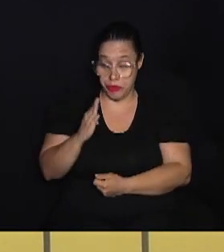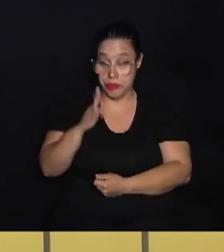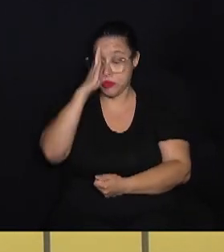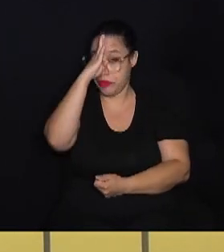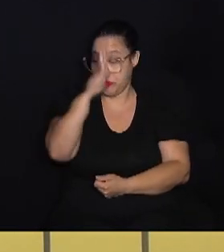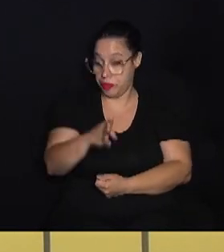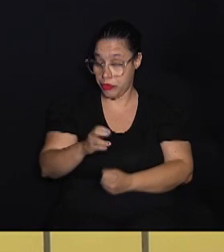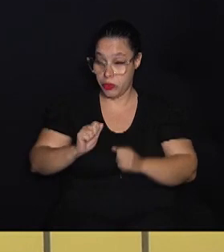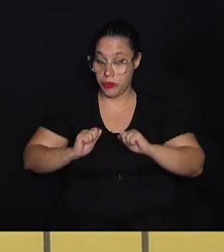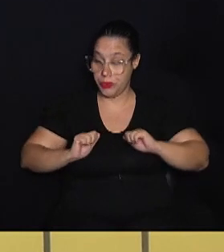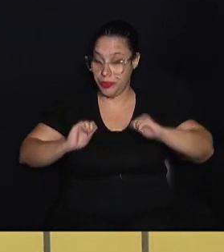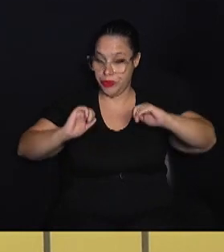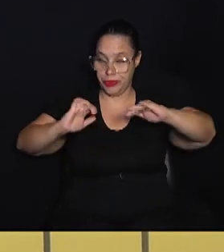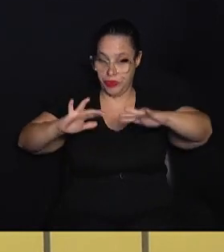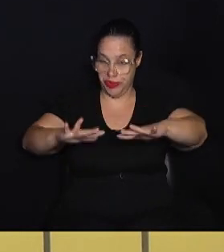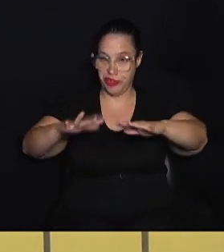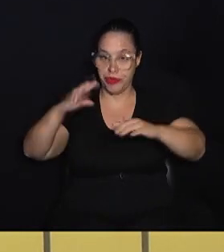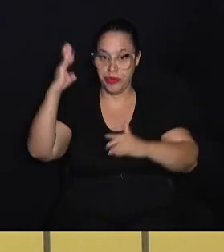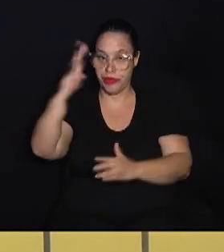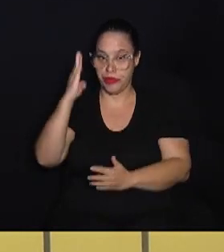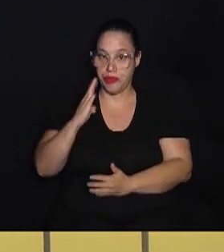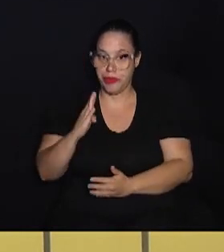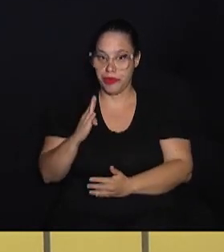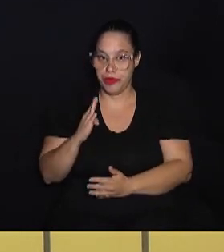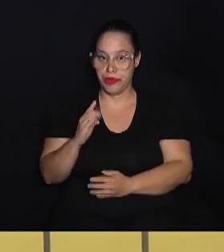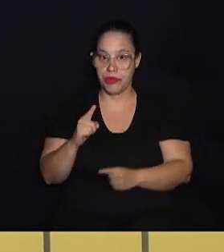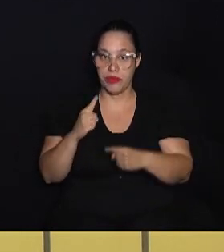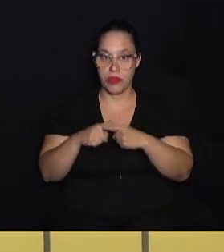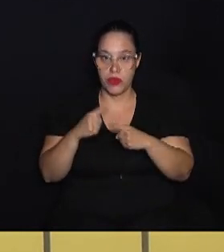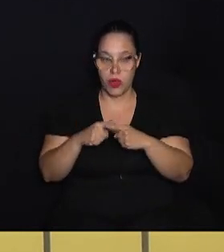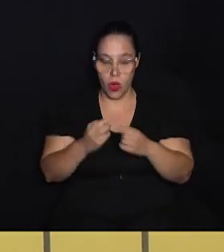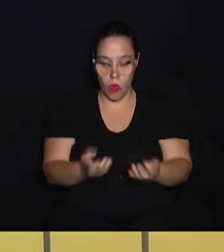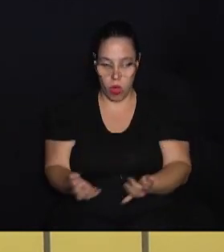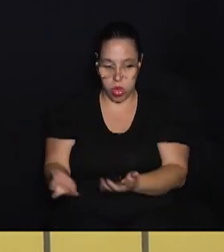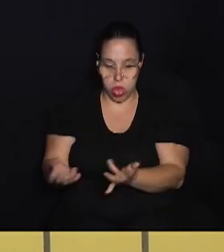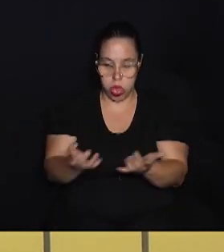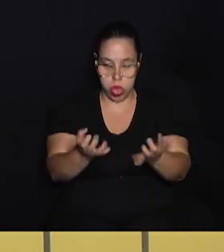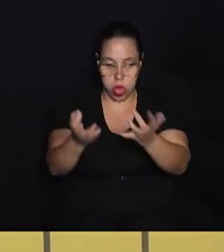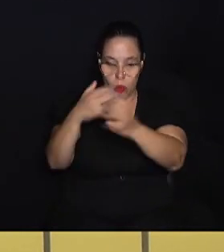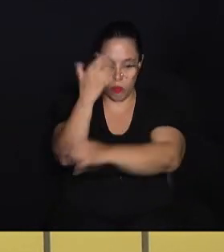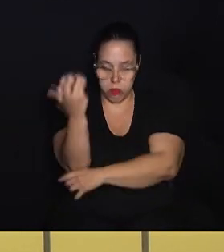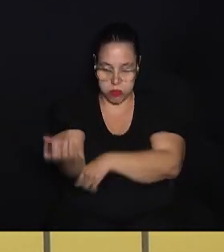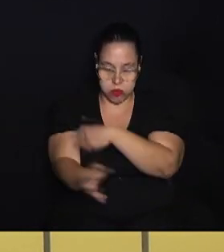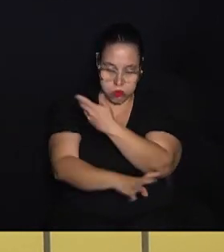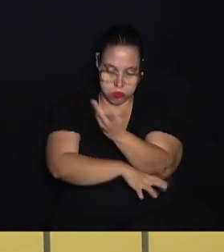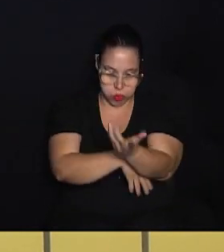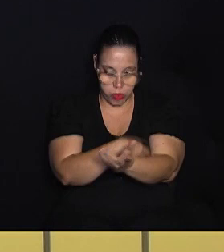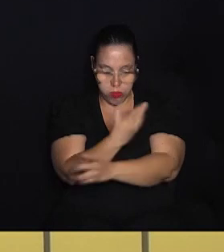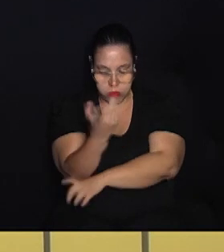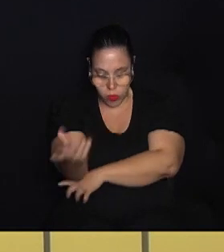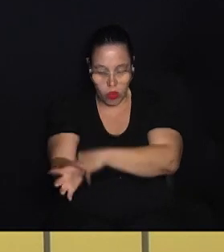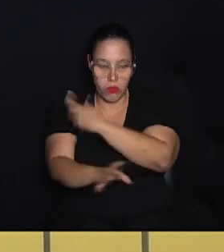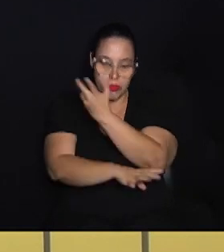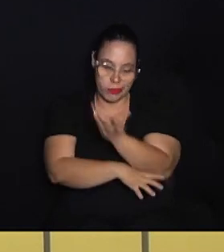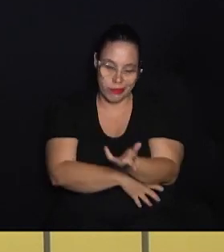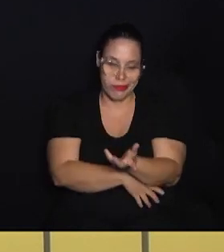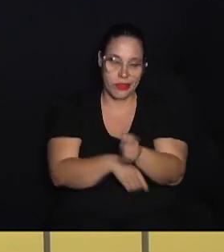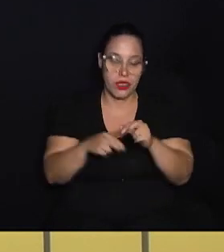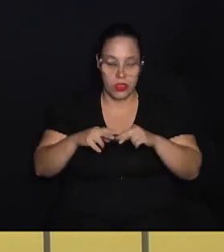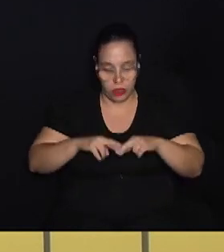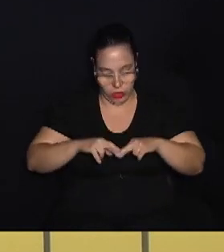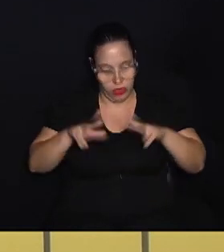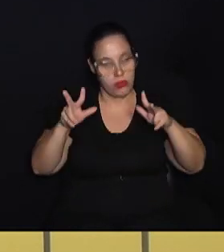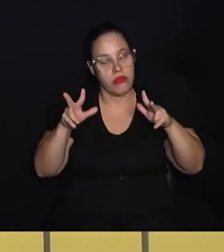principal emissão do Brasil é por queima de vegetação, tá, né? Então, diferente